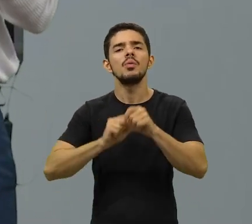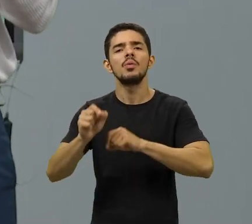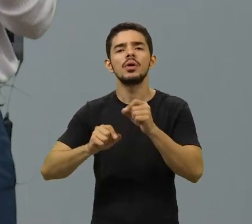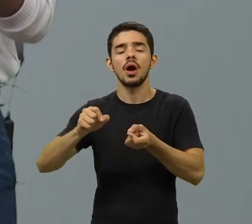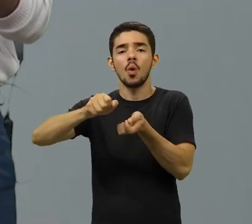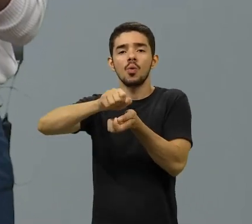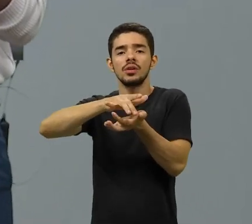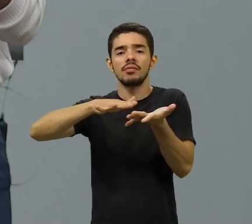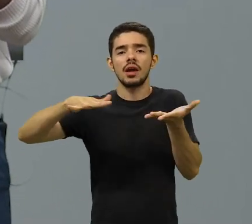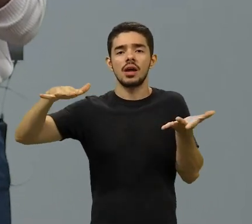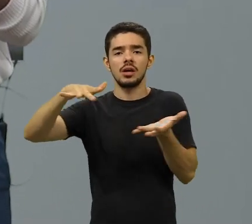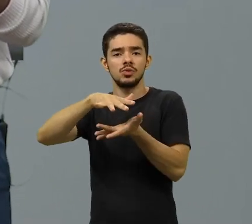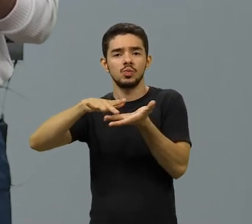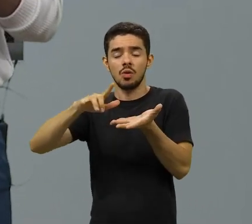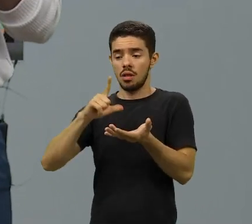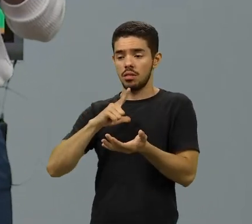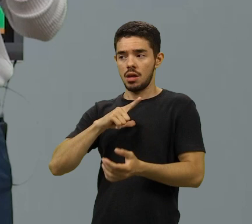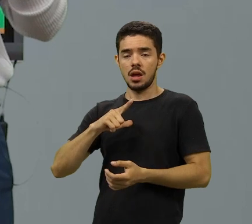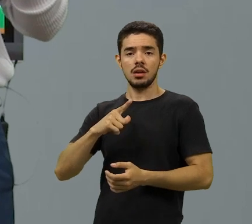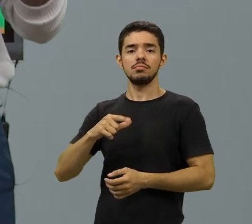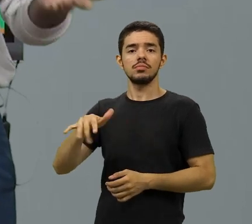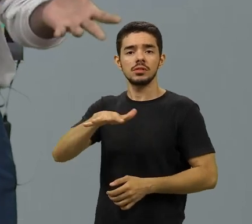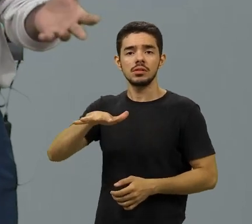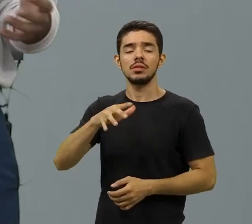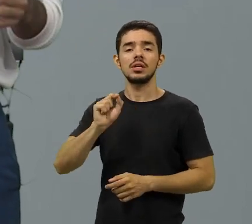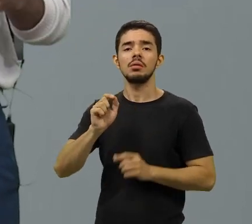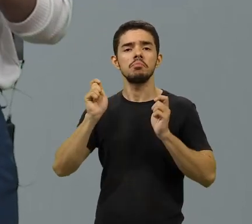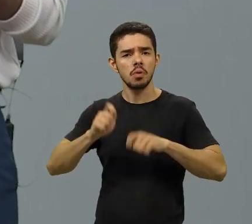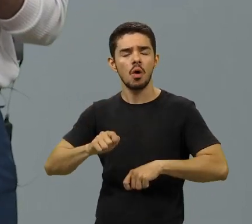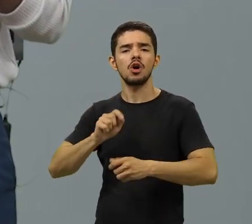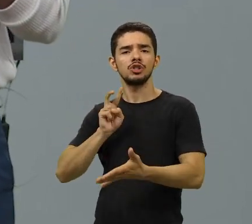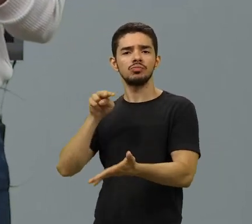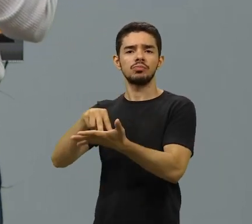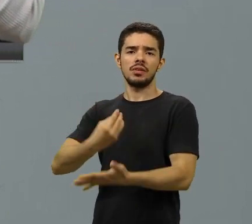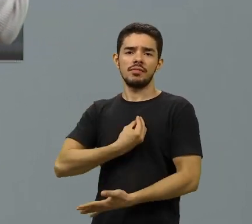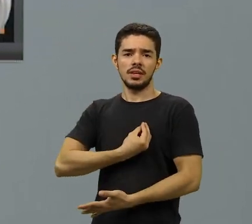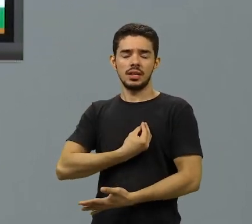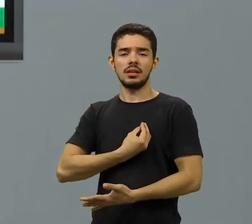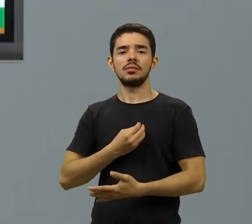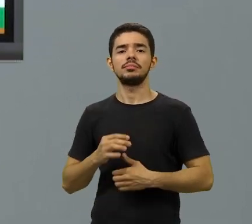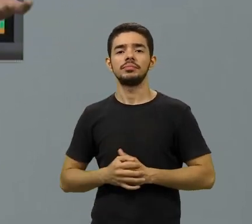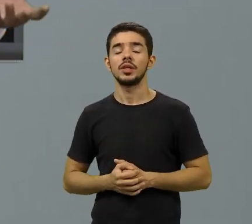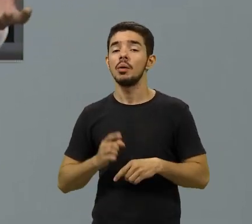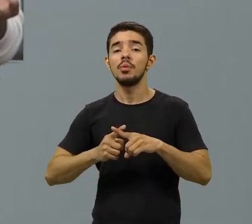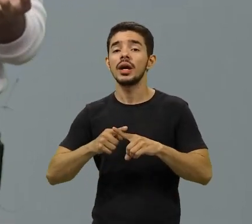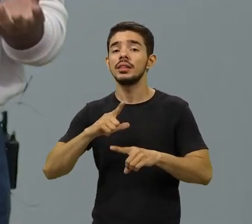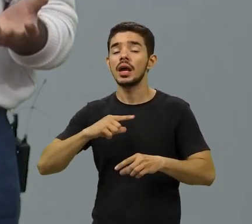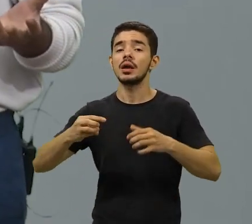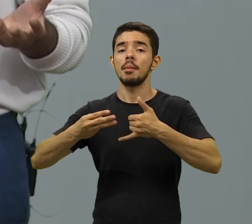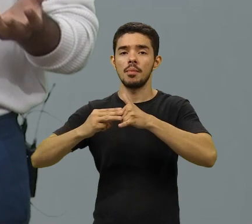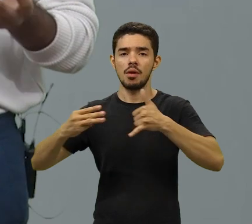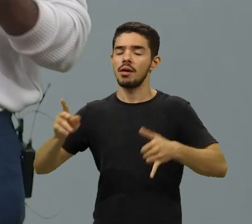podem comportar vida, a partir da existência de moléculas de água, a partir da existência de